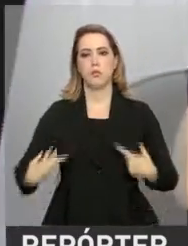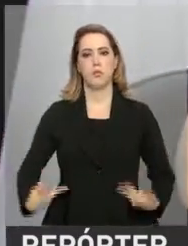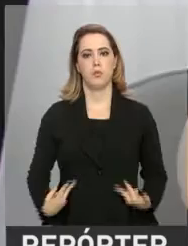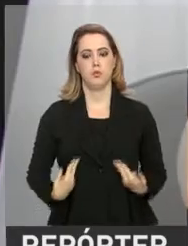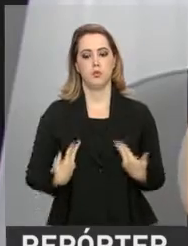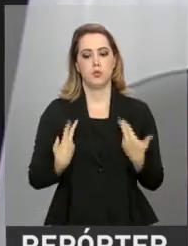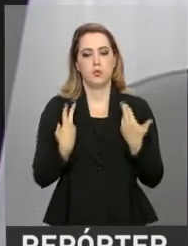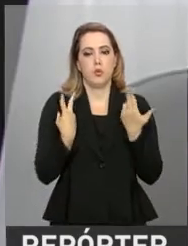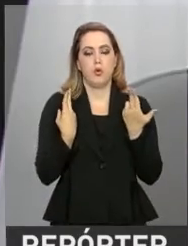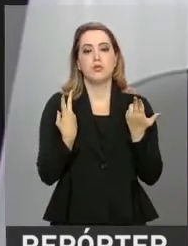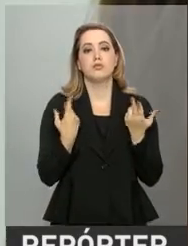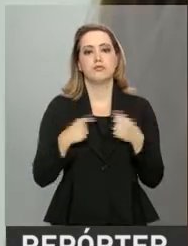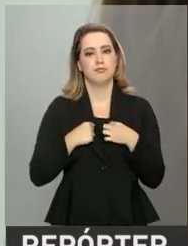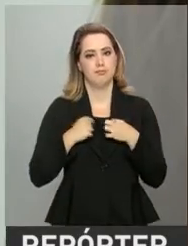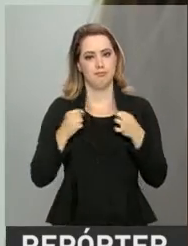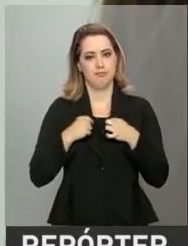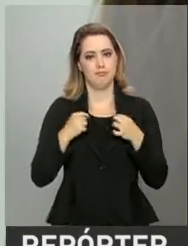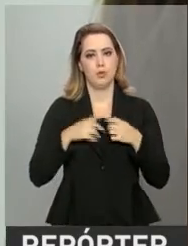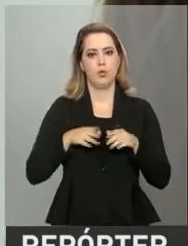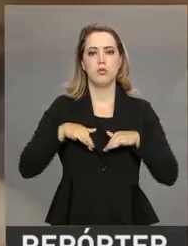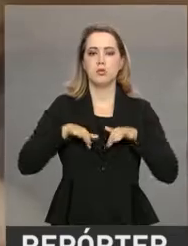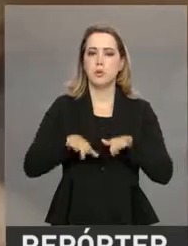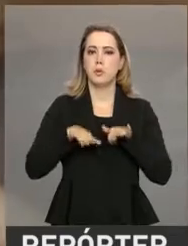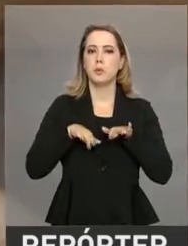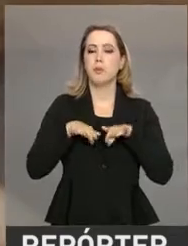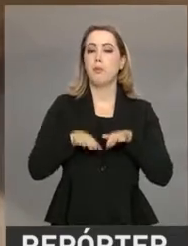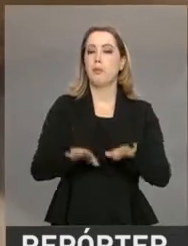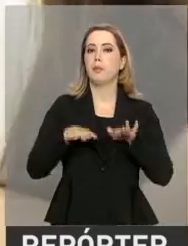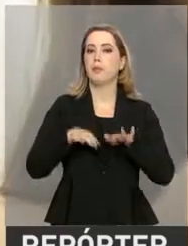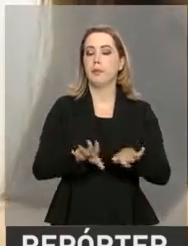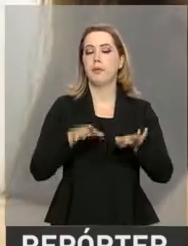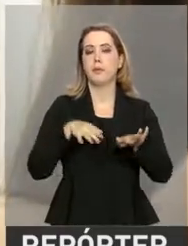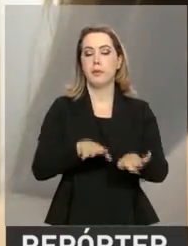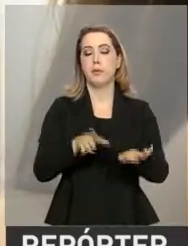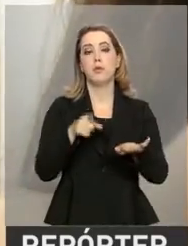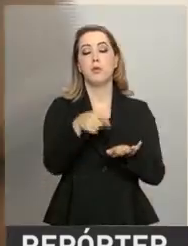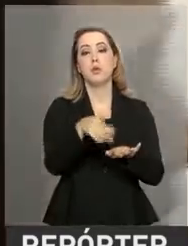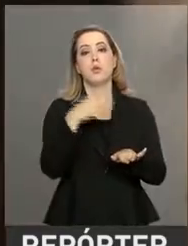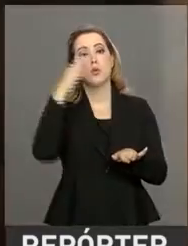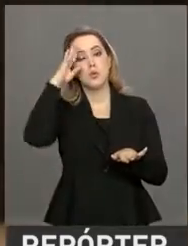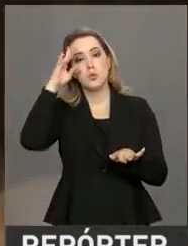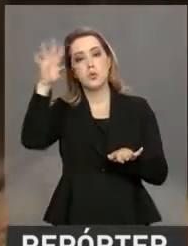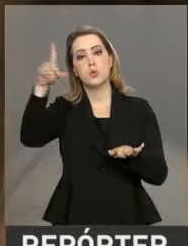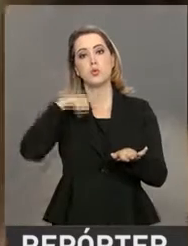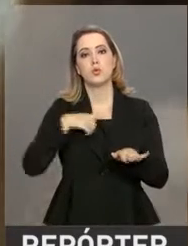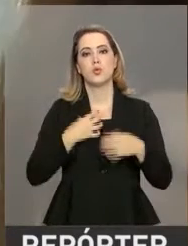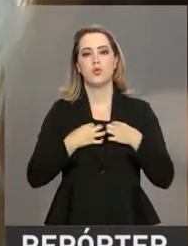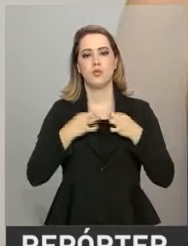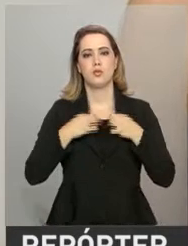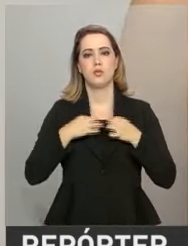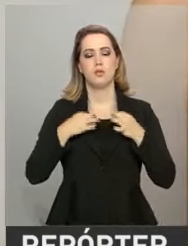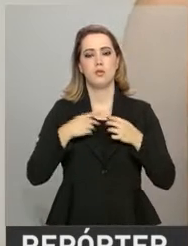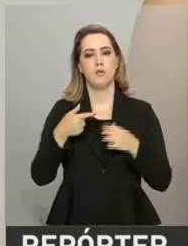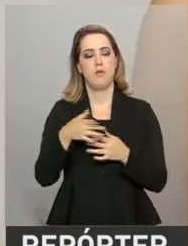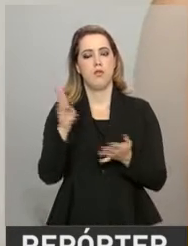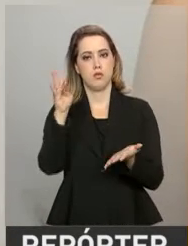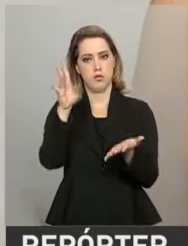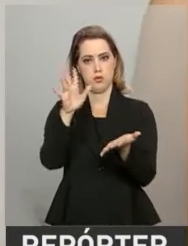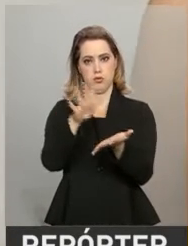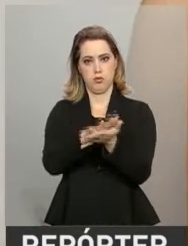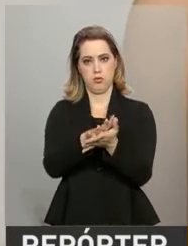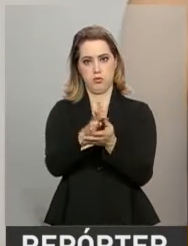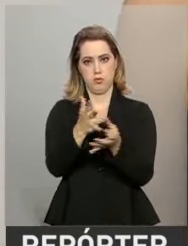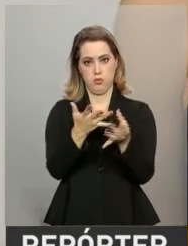máquina de costura carla trabalha para realizar sonhos na confecção de vestidos de noiva e houve uma necessidade de